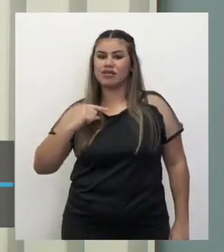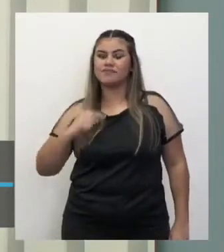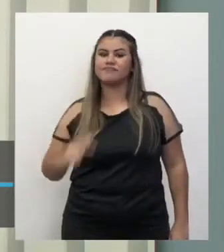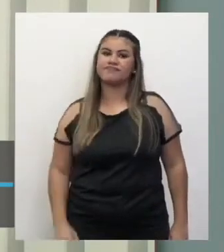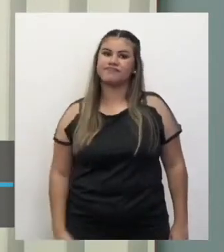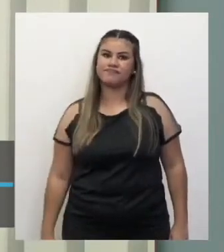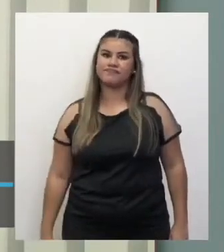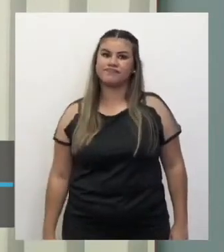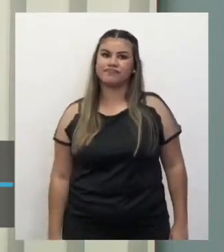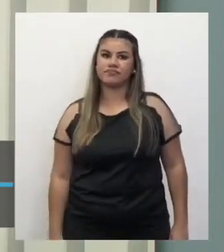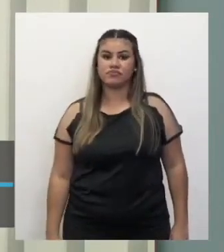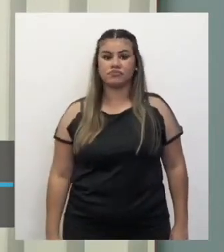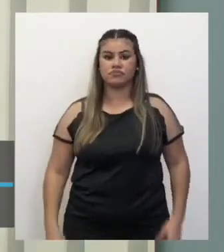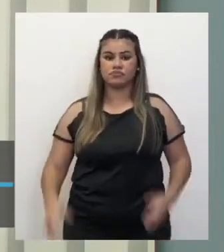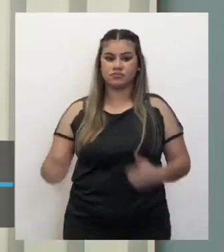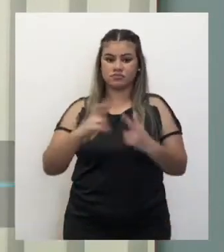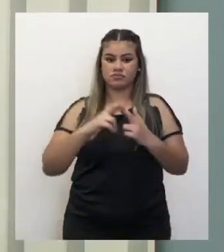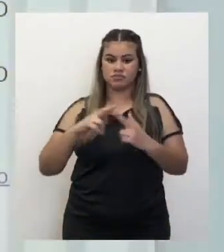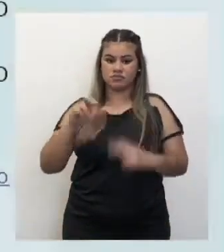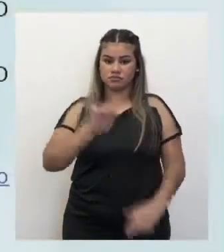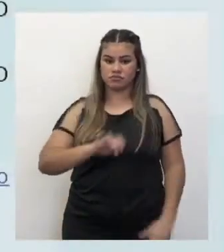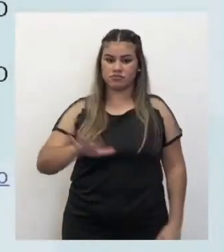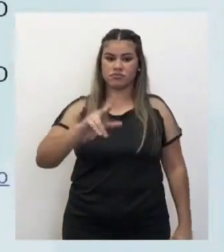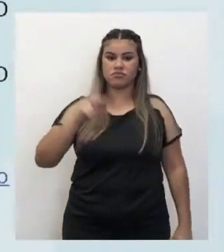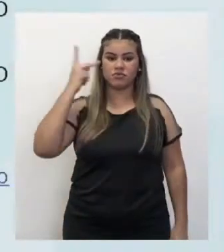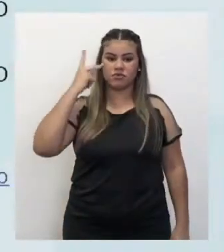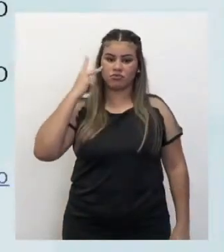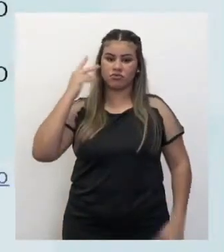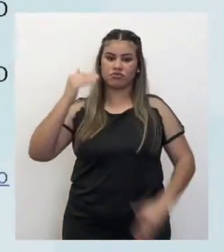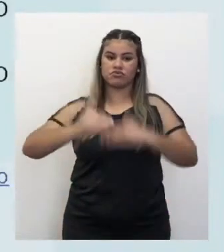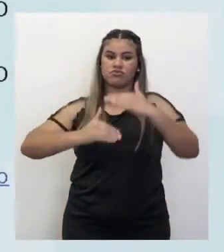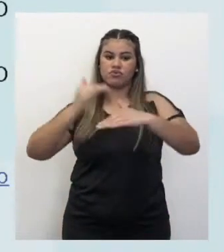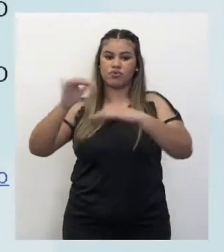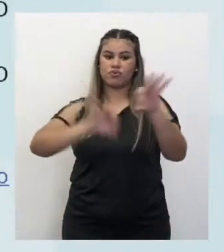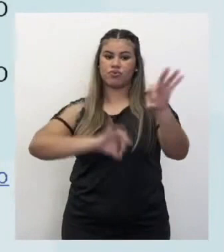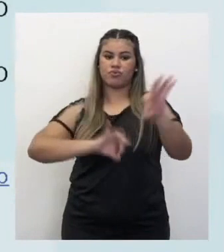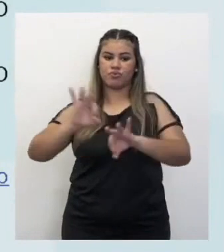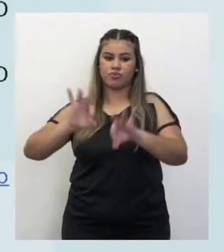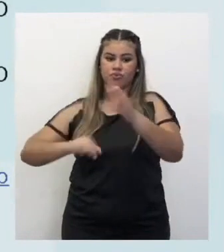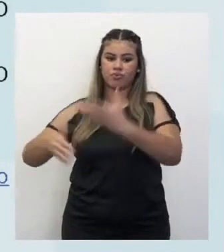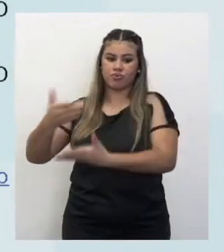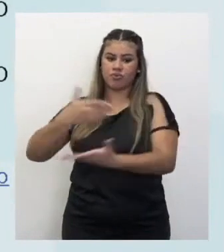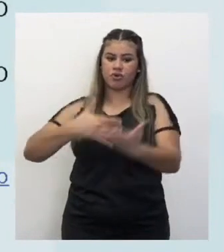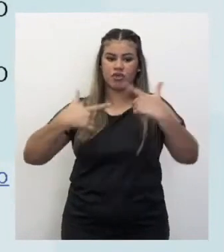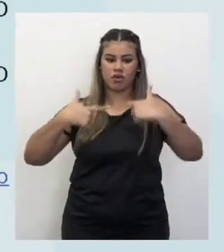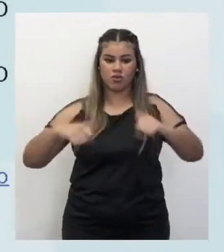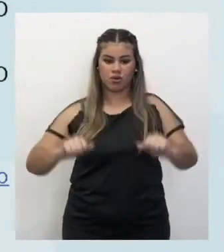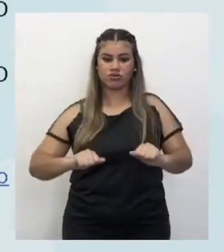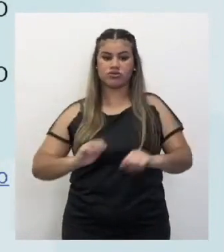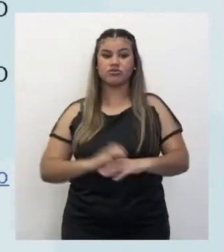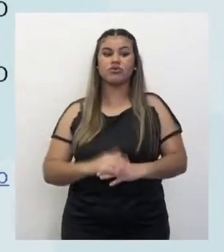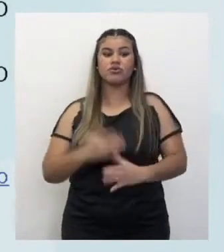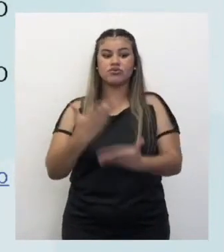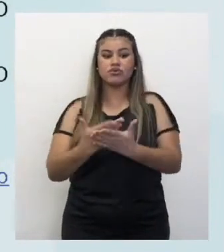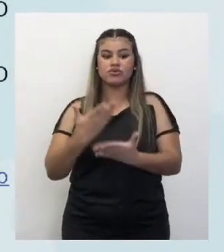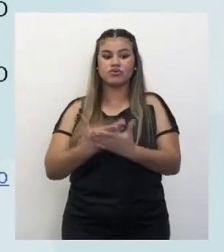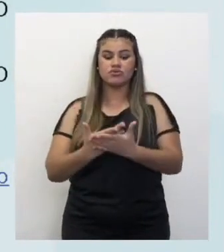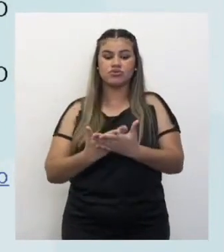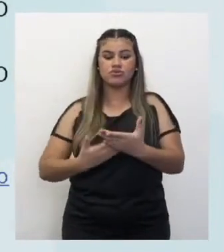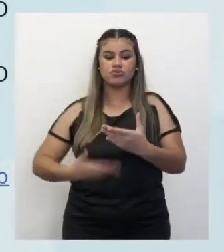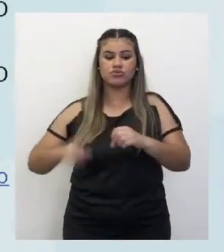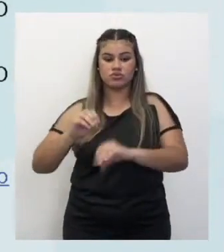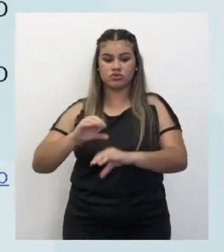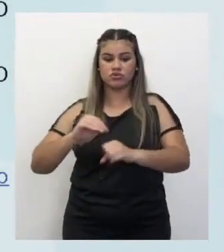A Rede Estadual de São Paulo, desde 2014, desenvolve o projeto Mediação e Linguagem, no qual estudantes do